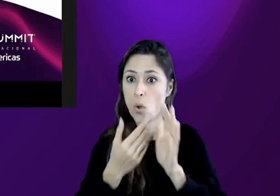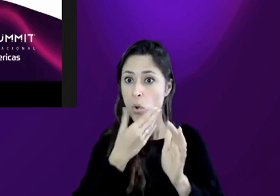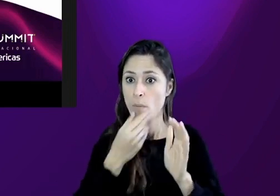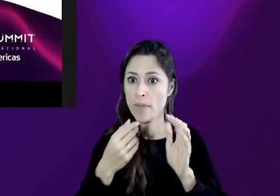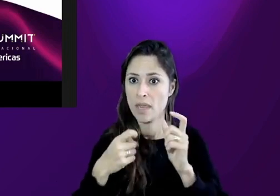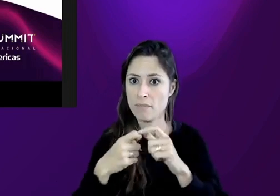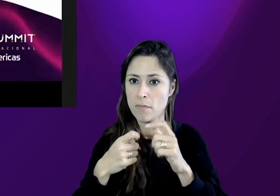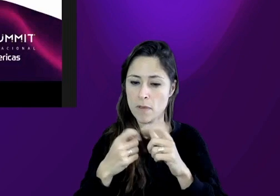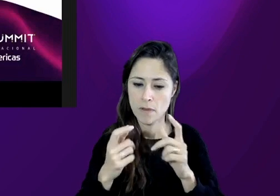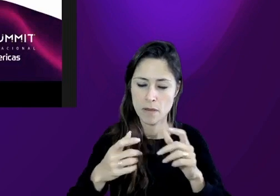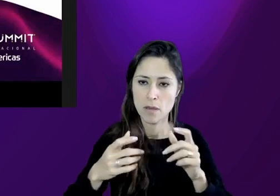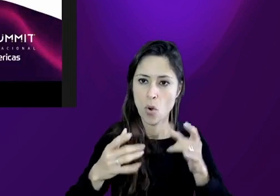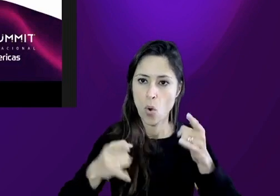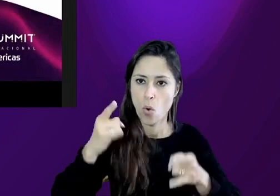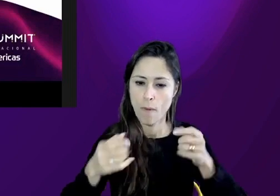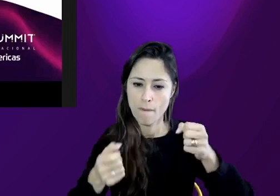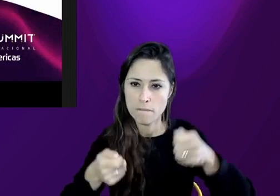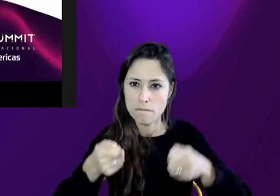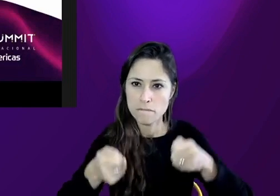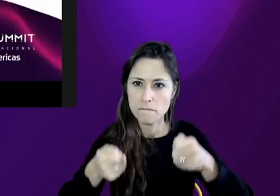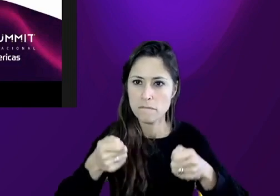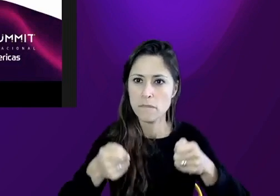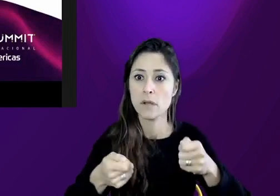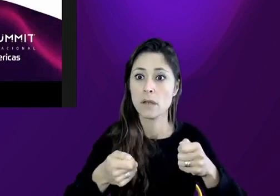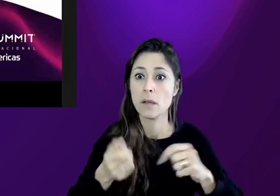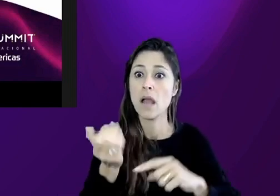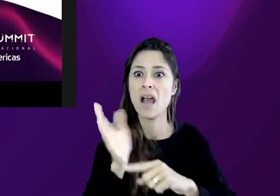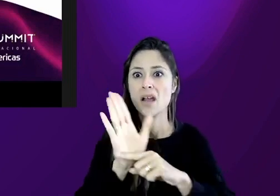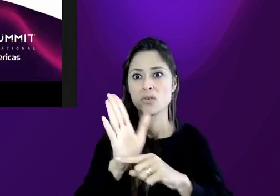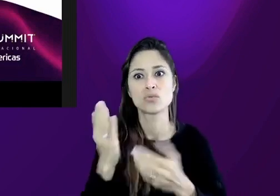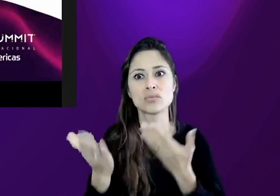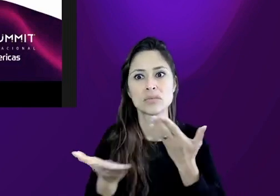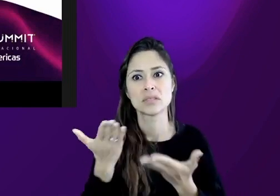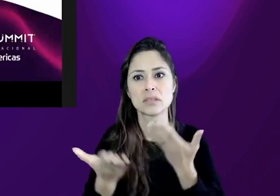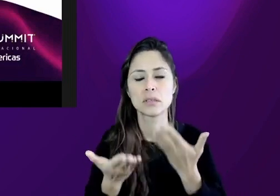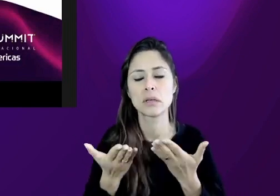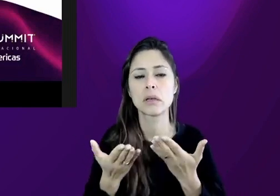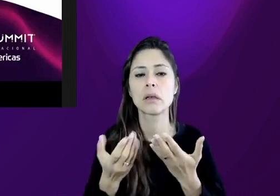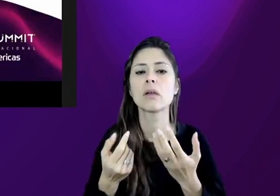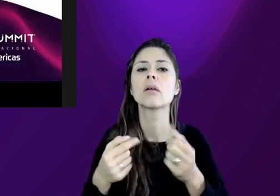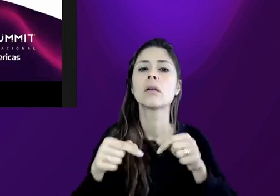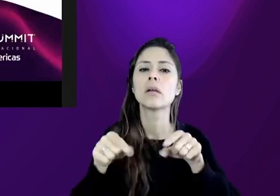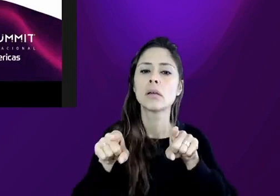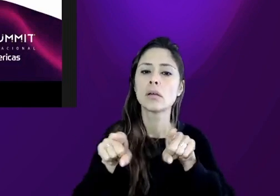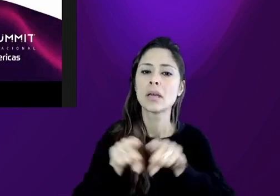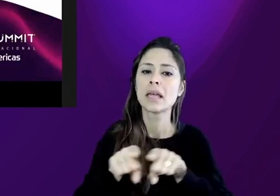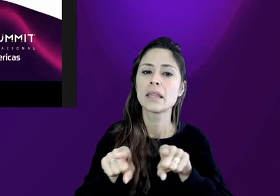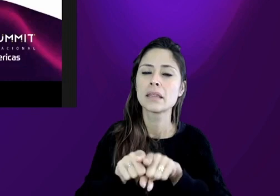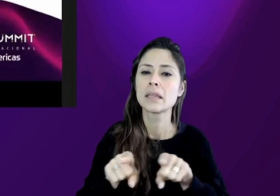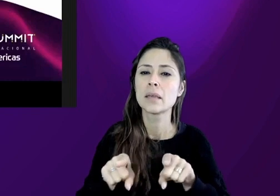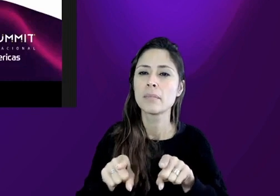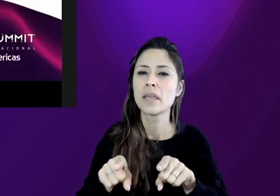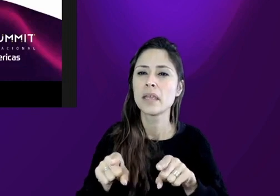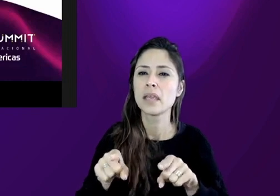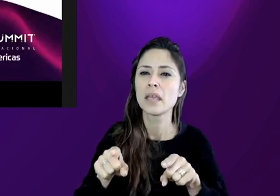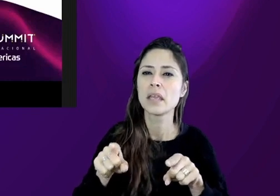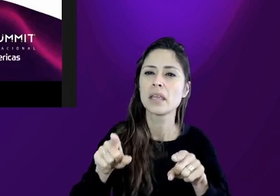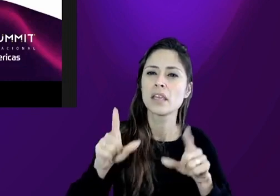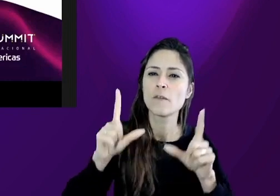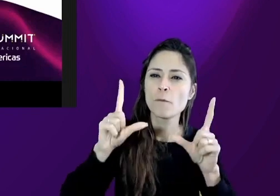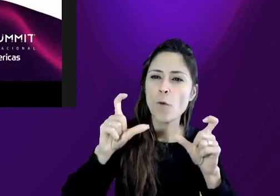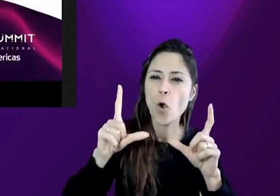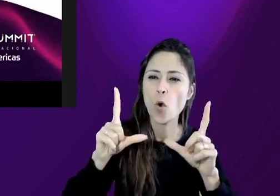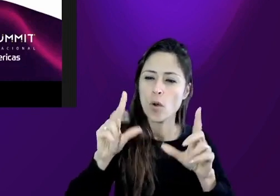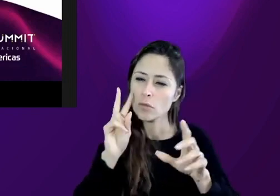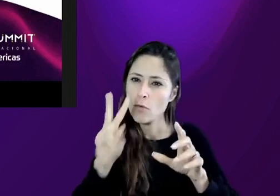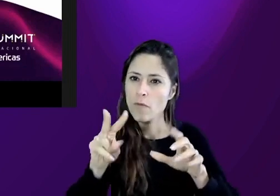é interessantíssima para esse tipo de procedimento, e além da redução e a estabilização de imagens e dos tremores.